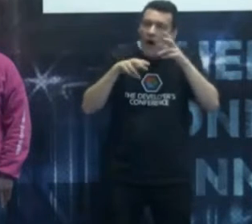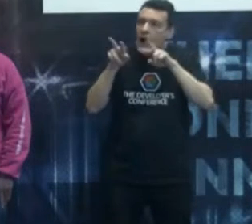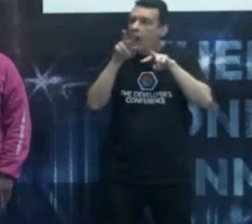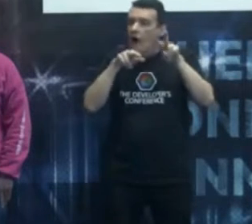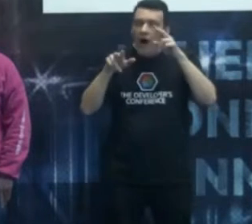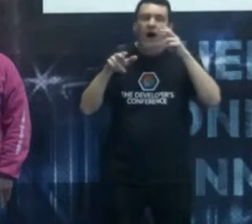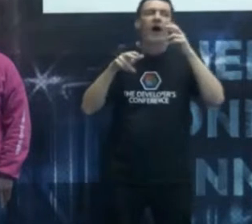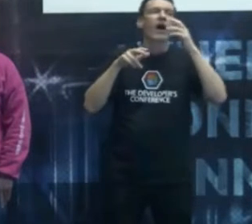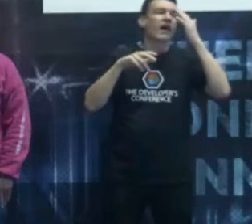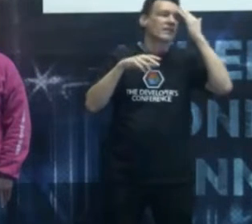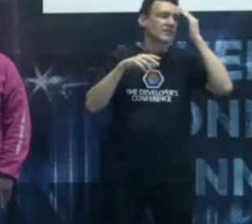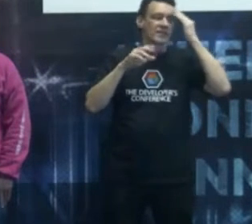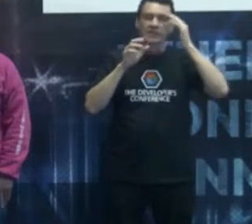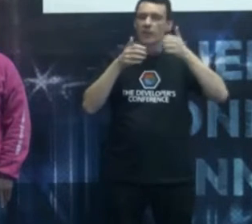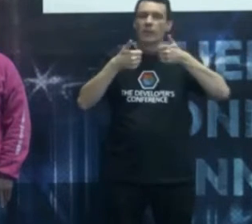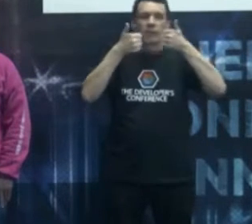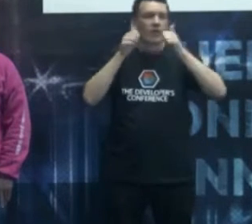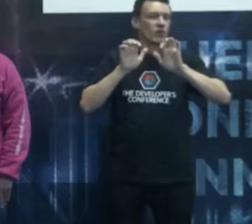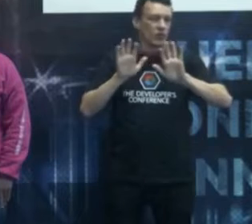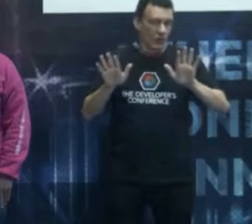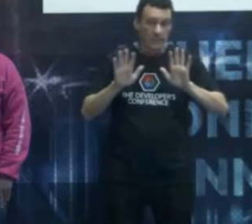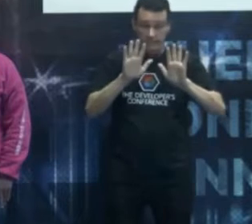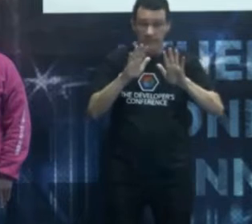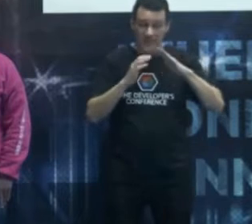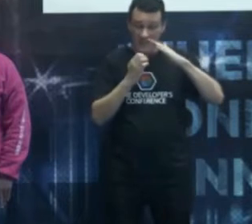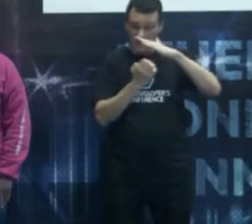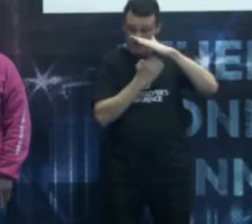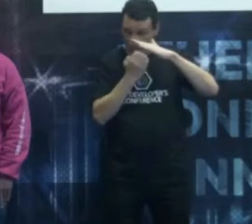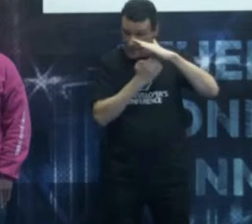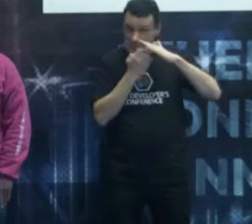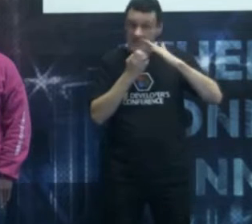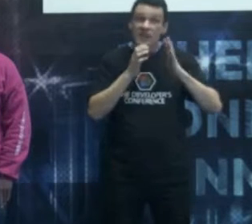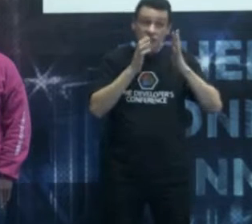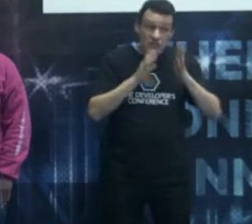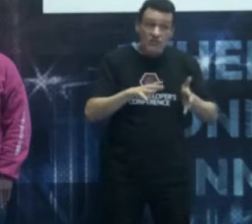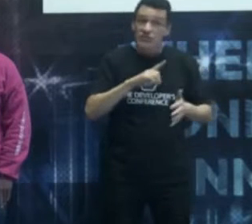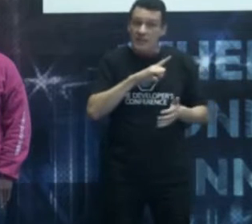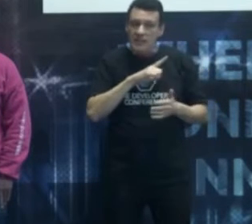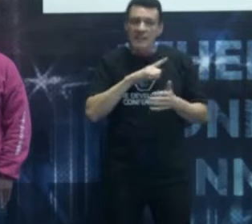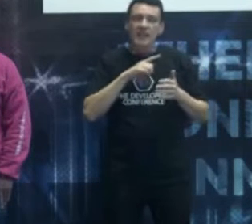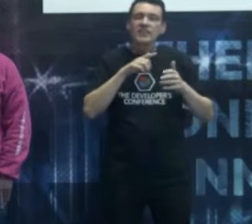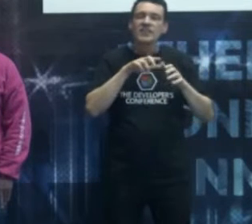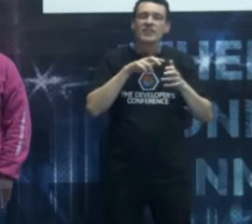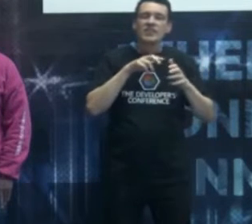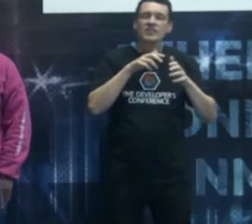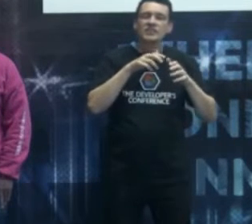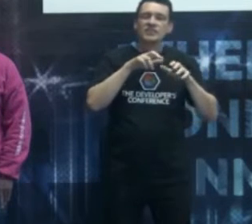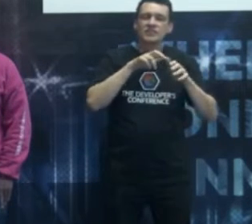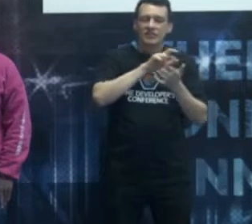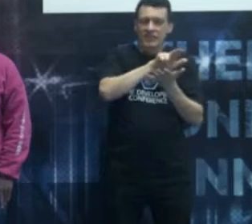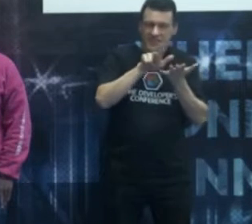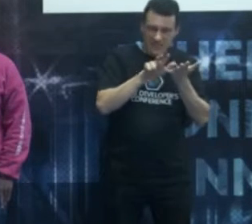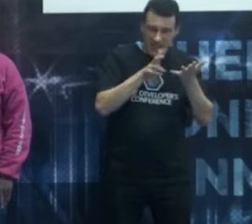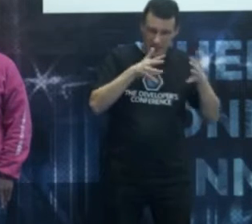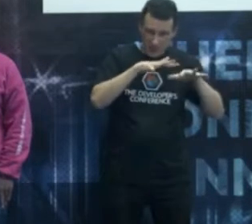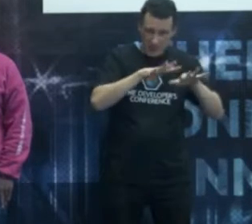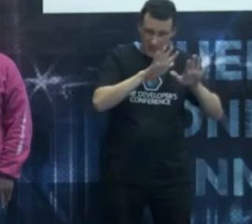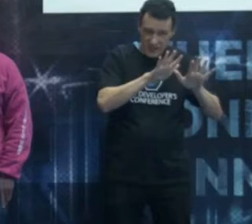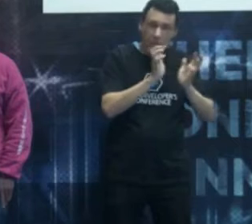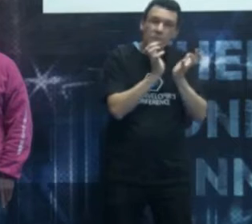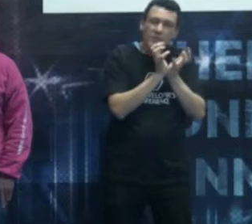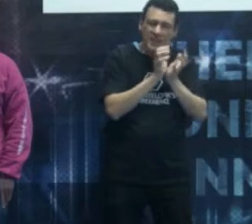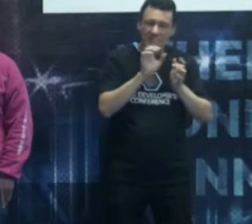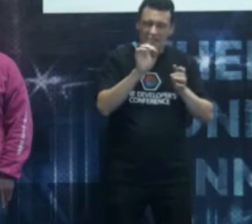que empresas que trabalham com diversidade e inclusão, esses são dados da Deloitte, chegam a ter 22%